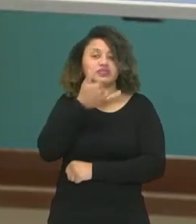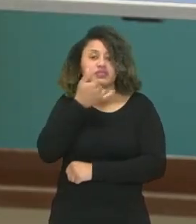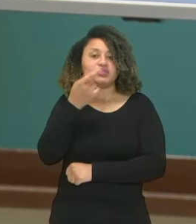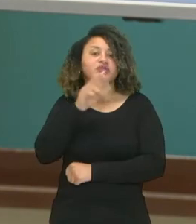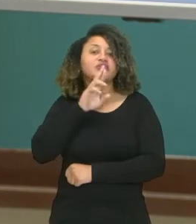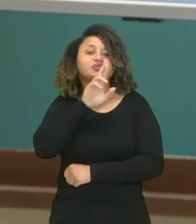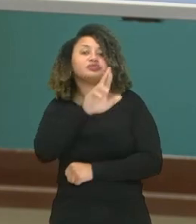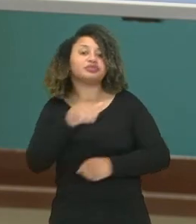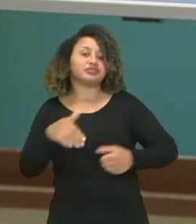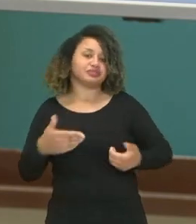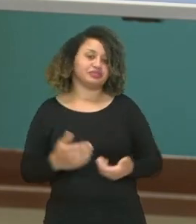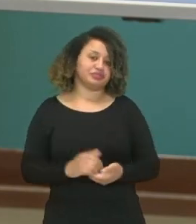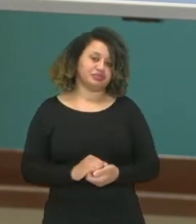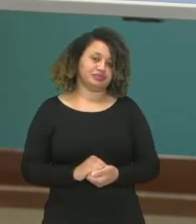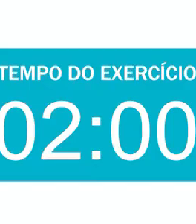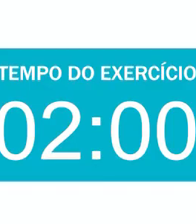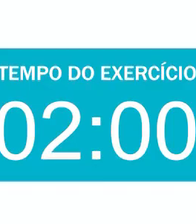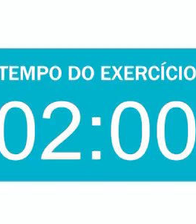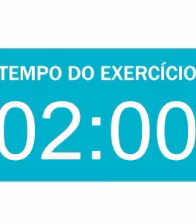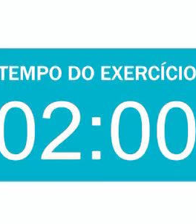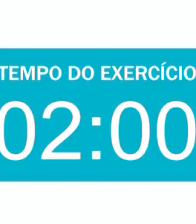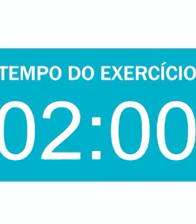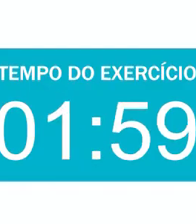essa resposta.